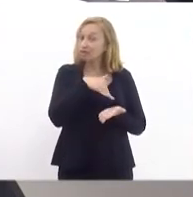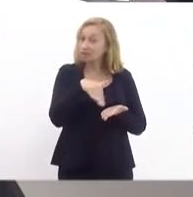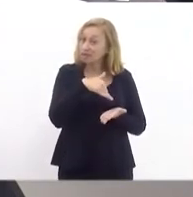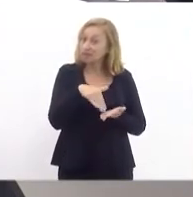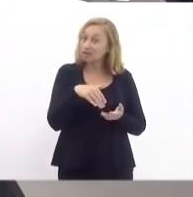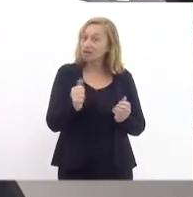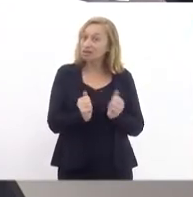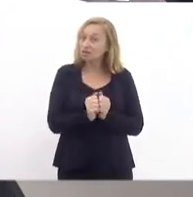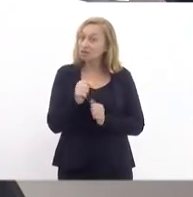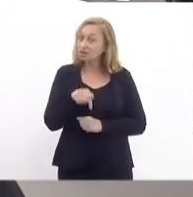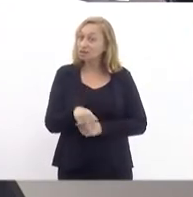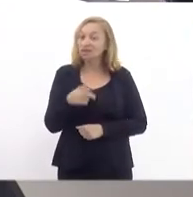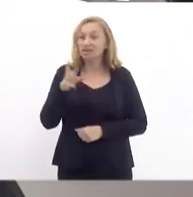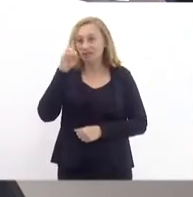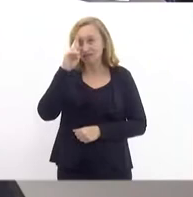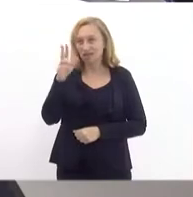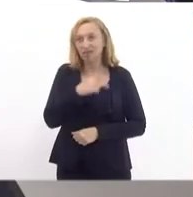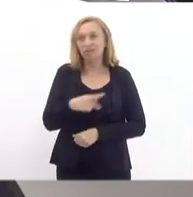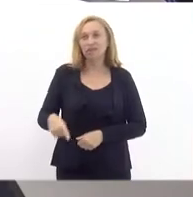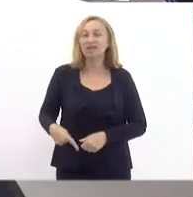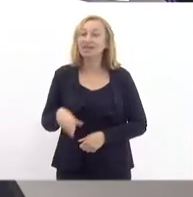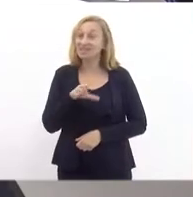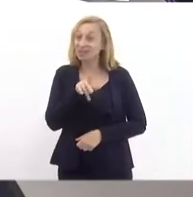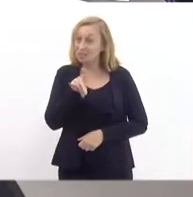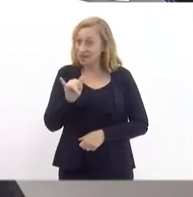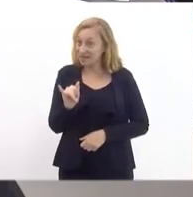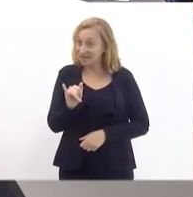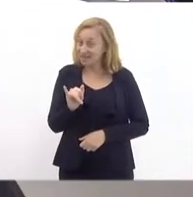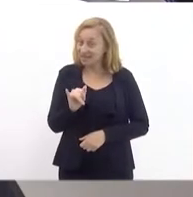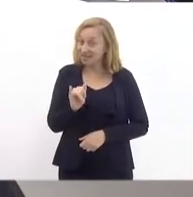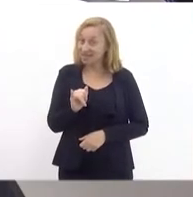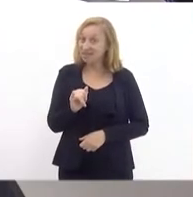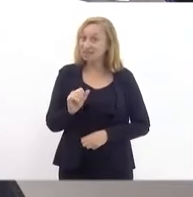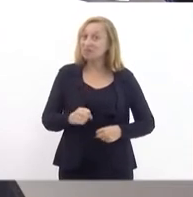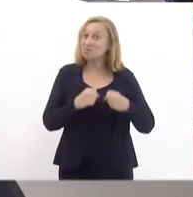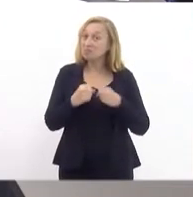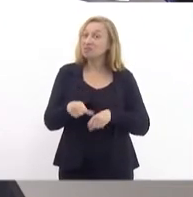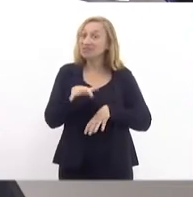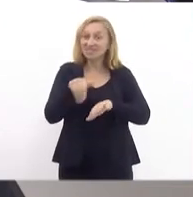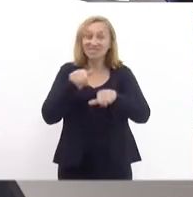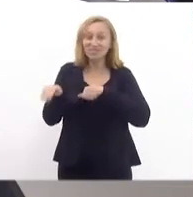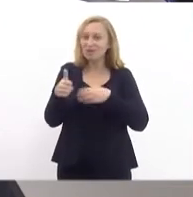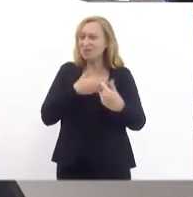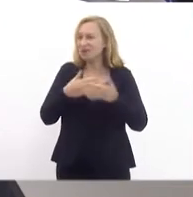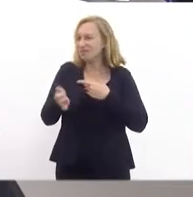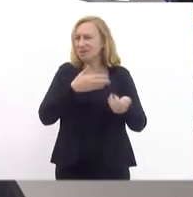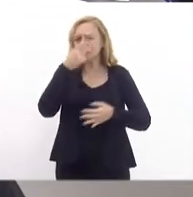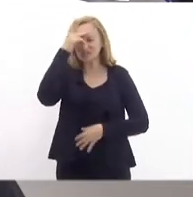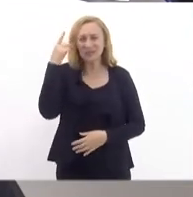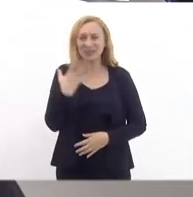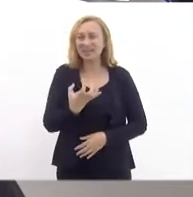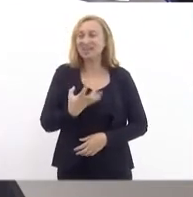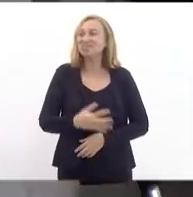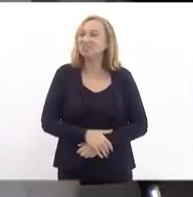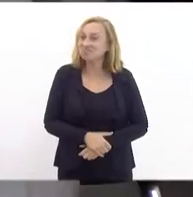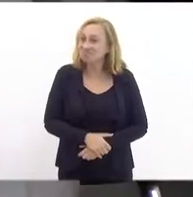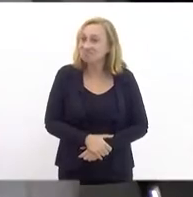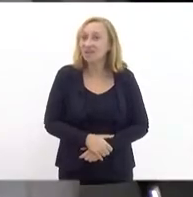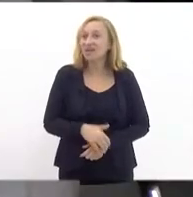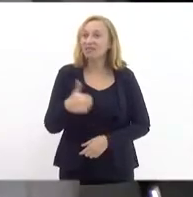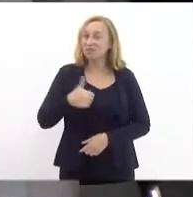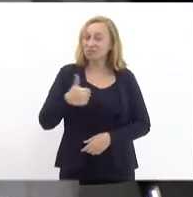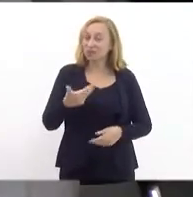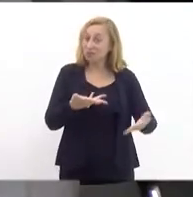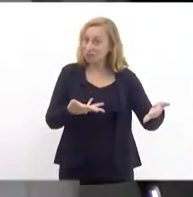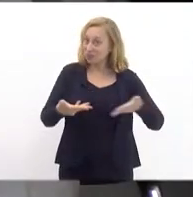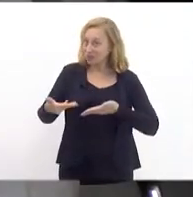presidente. Porque essa CPI, ela tem poder de chamar quem ela quiser. Primeiro, por